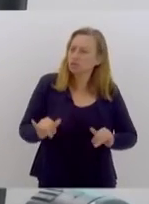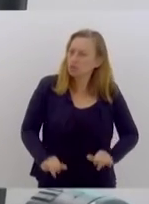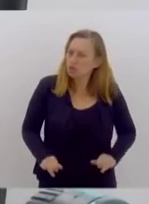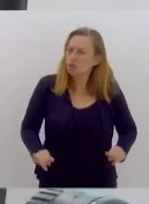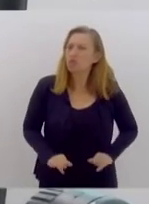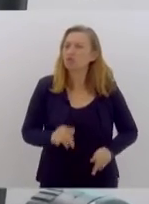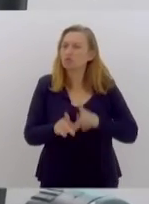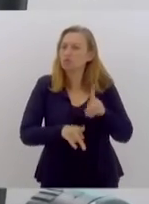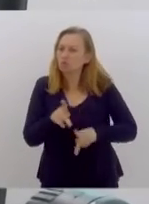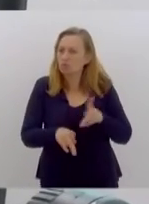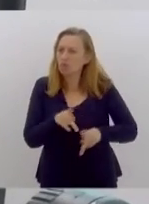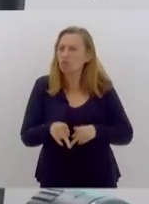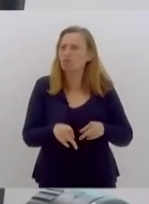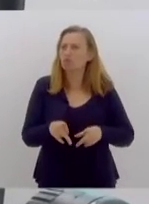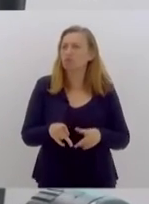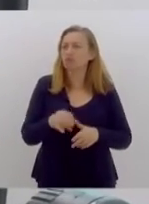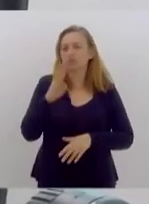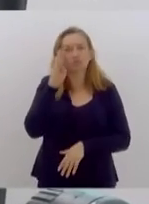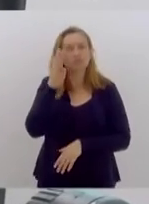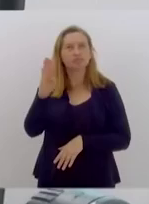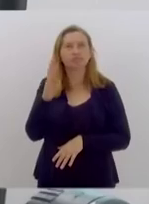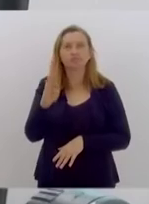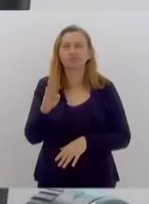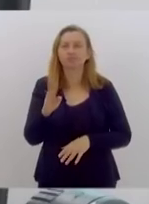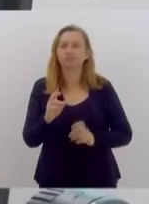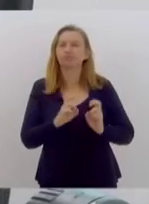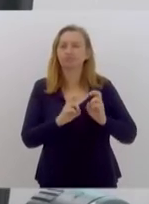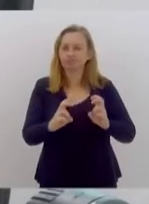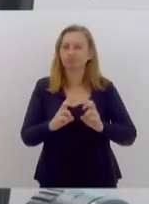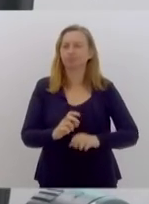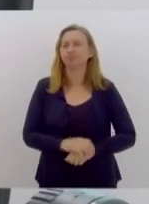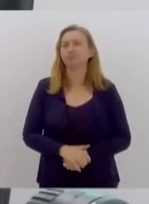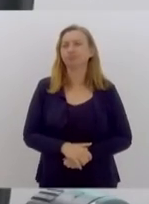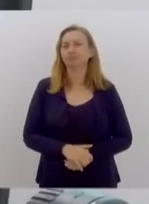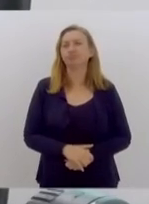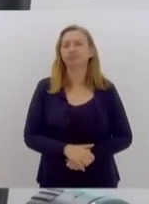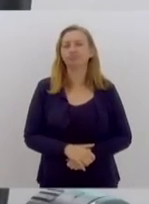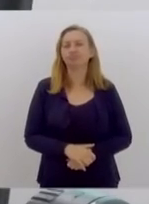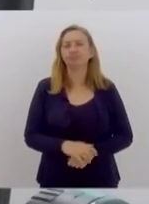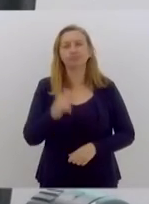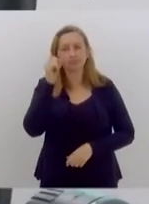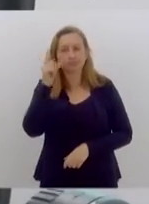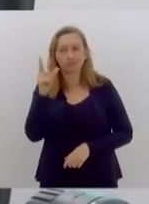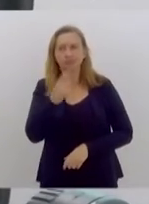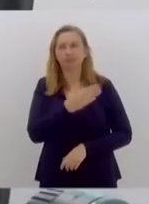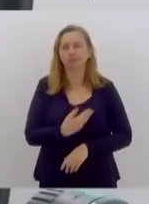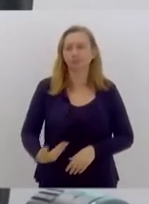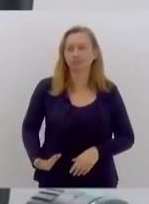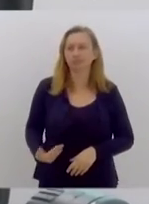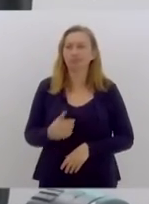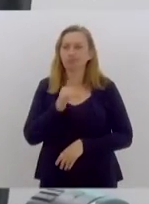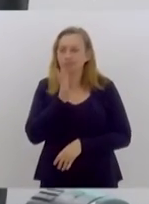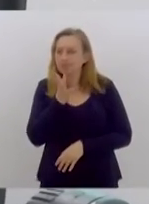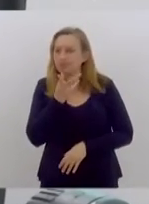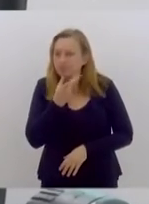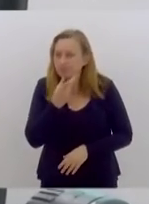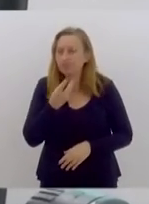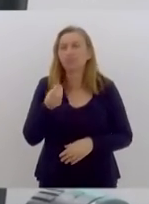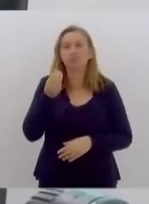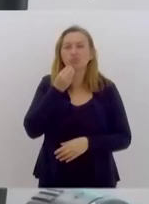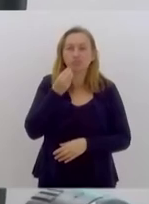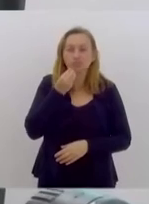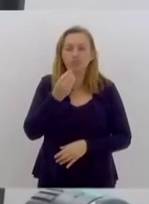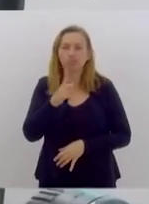principalmente o passageiro do sistema Ferroviário o governador acordou tardiamente e nós temos oportunidade